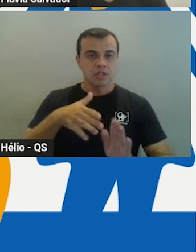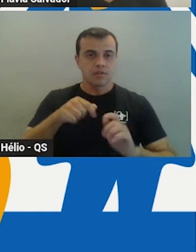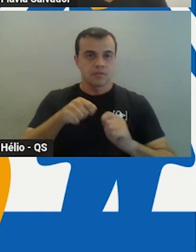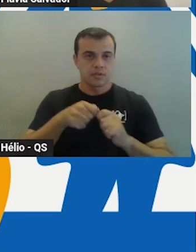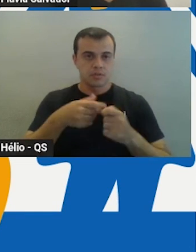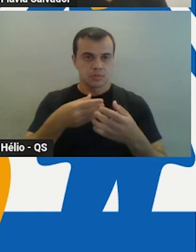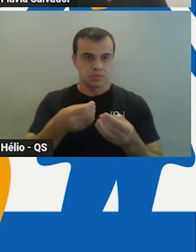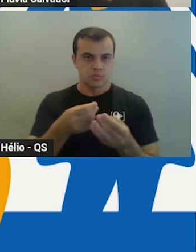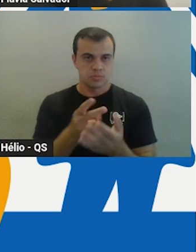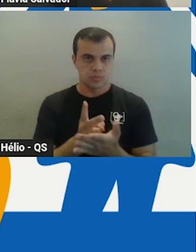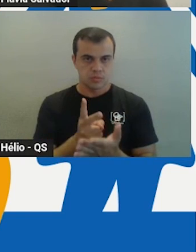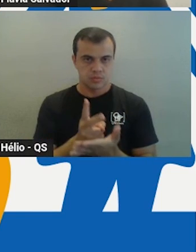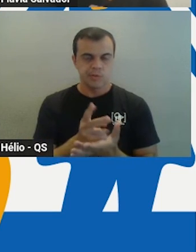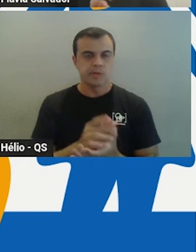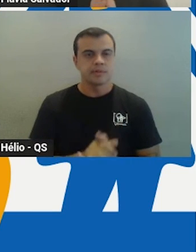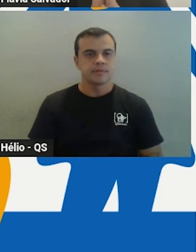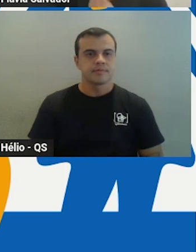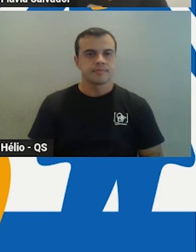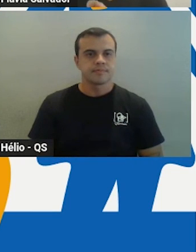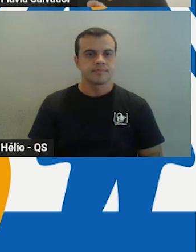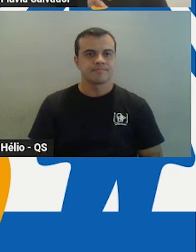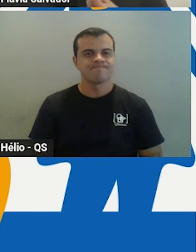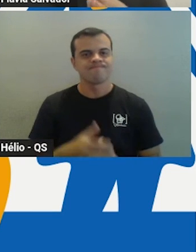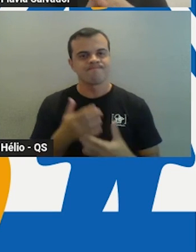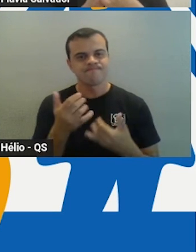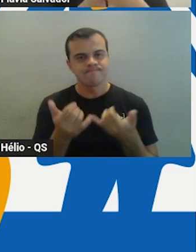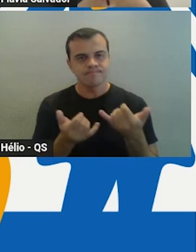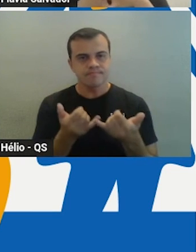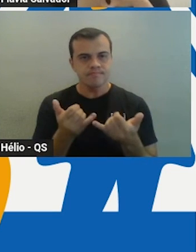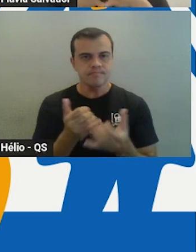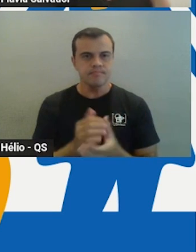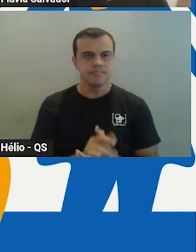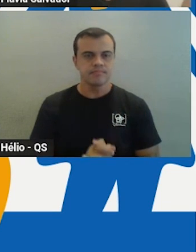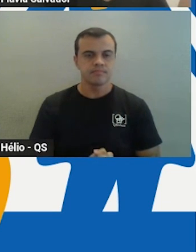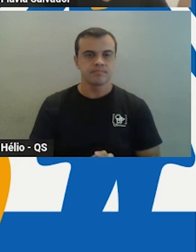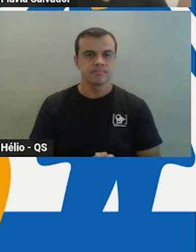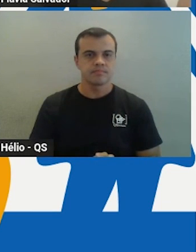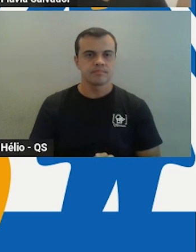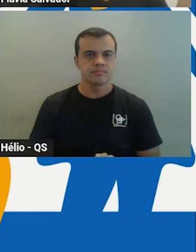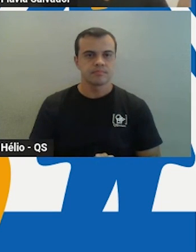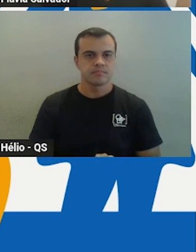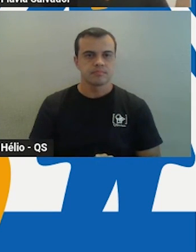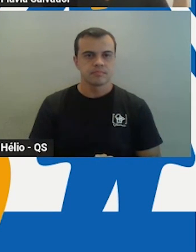tanto. E é uma brincadeira que,